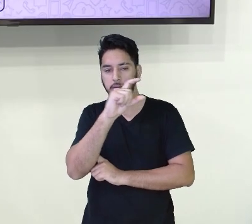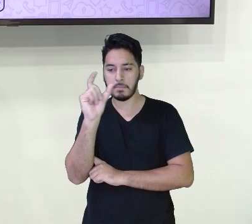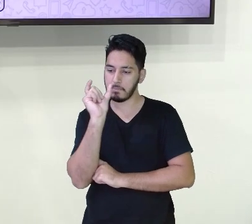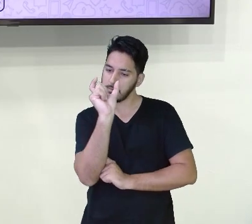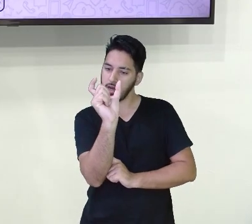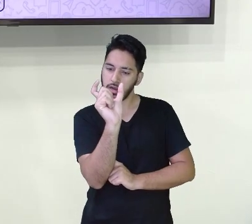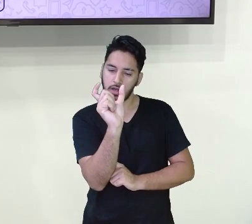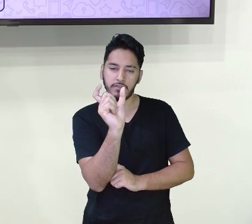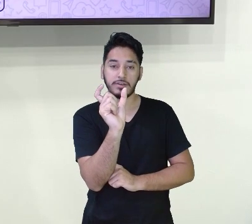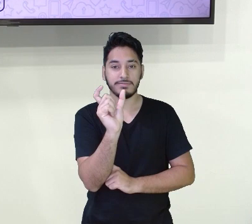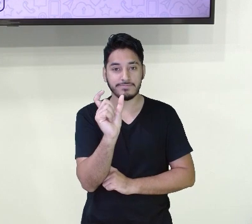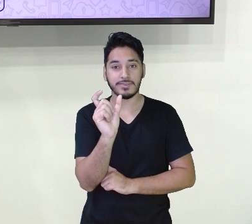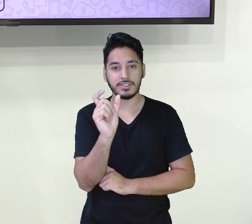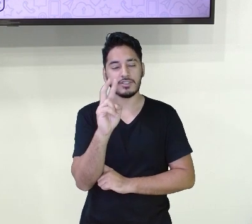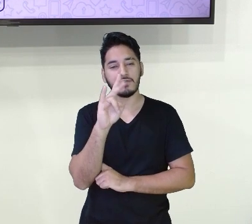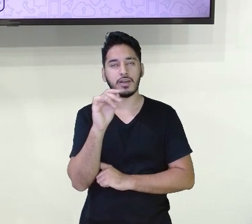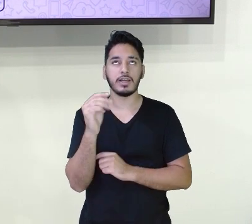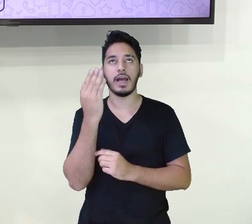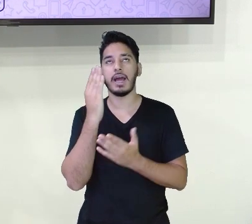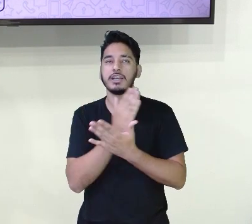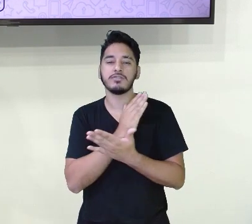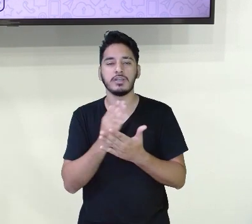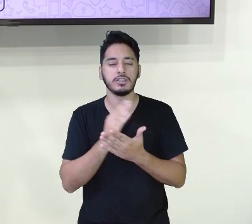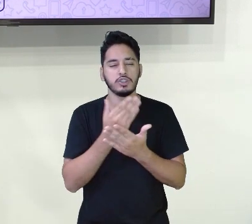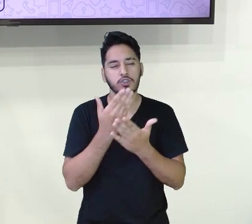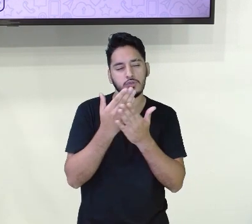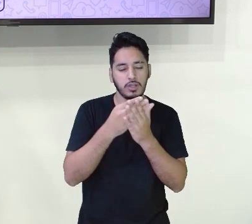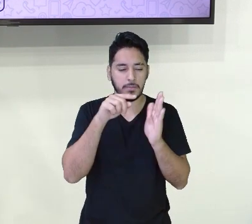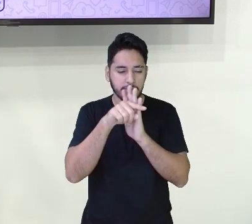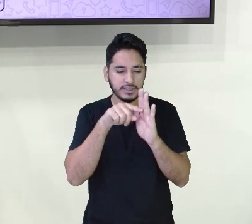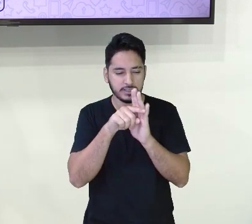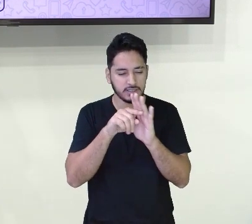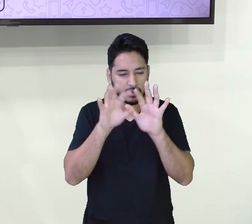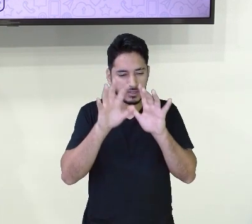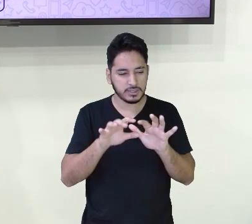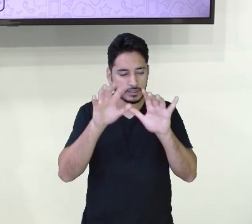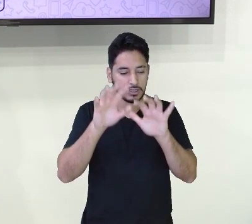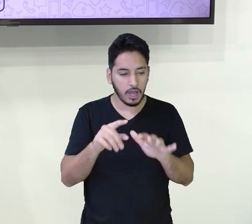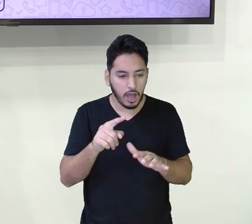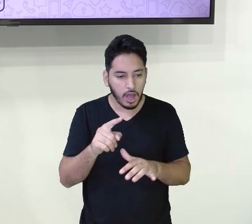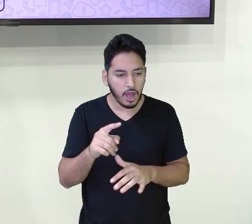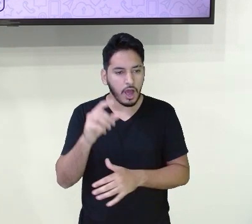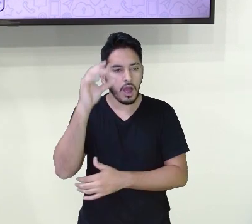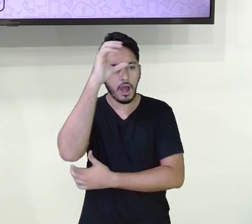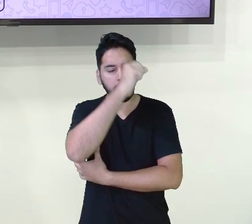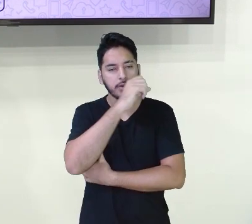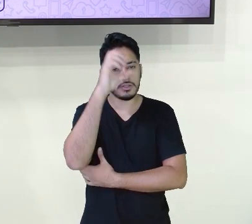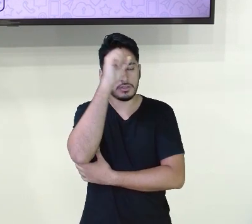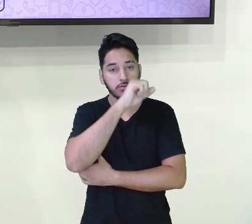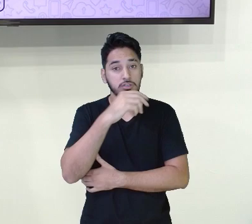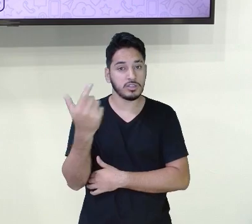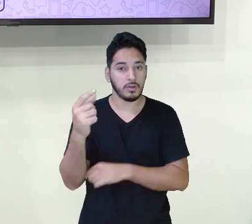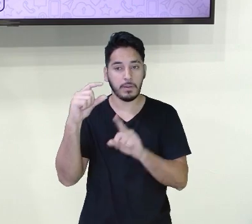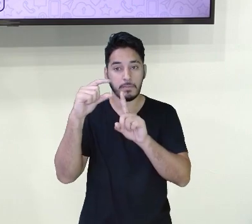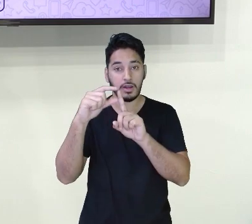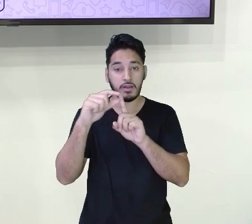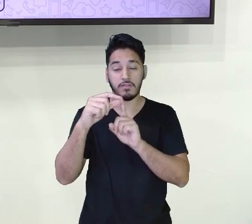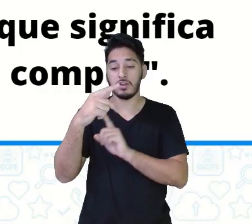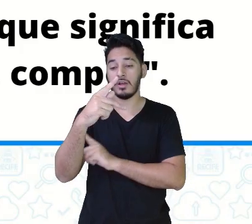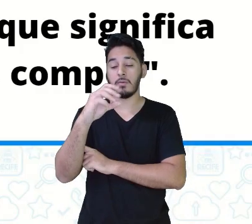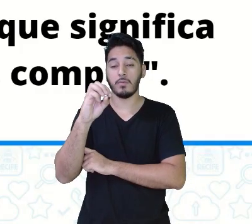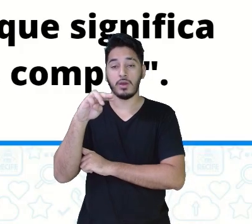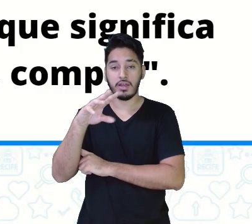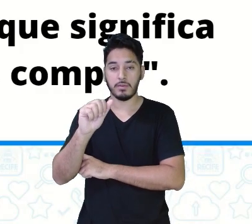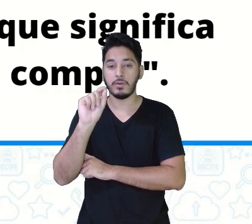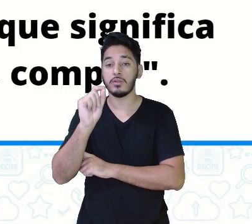gente vai estudar uma aula, a gente vai preparar algum determinado assunto, a gente está sempre estudando, está sempre aprendendo. Então, a palavra poema deriva do